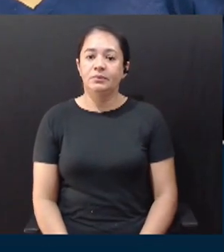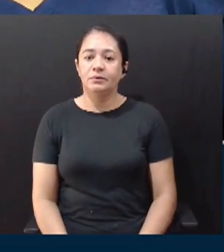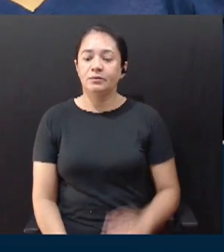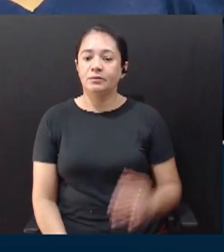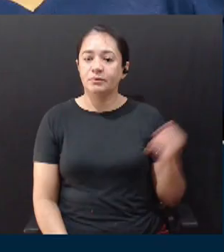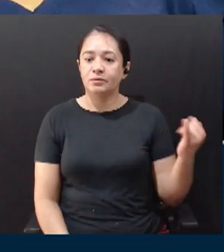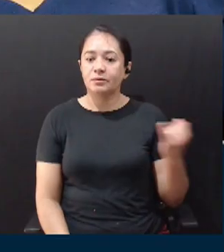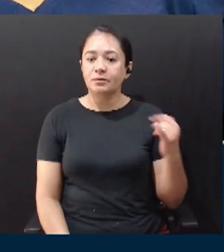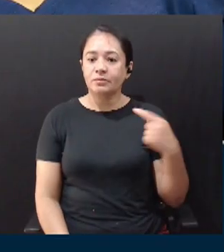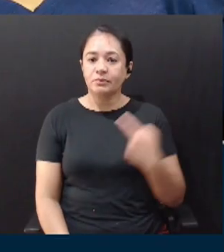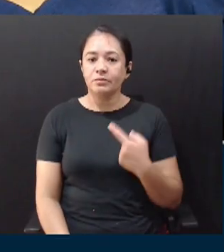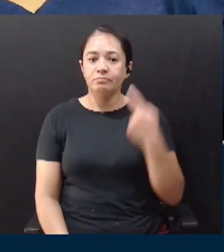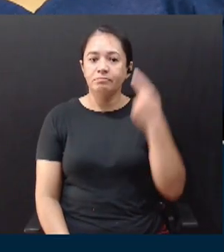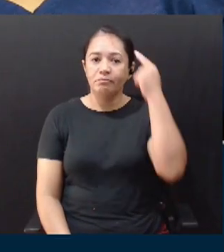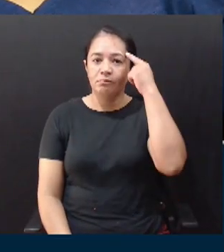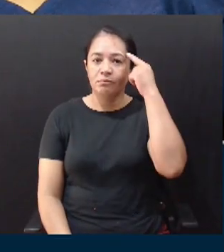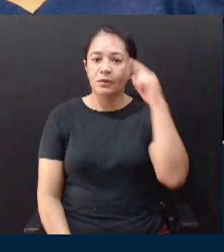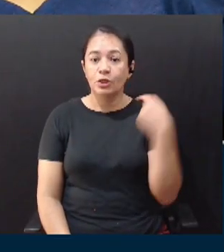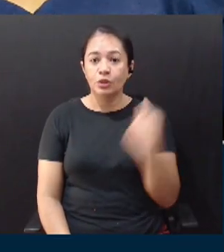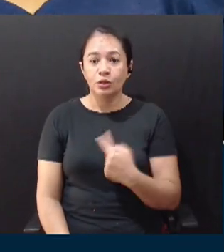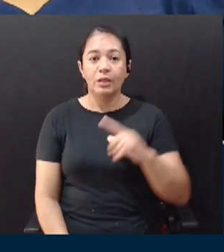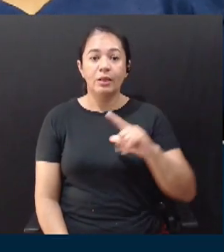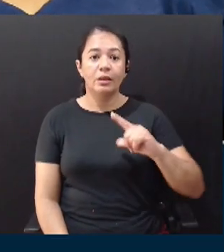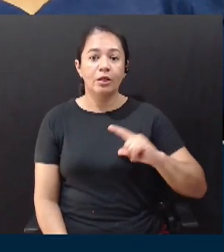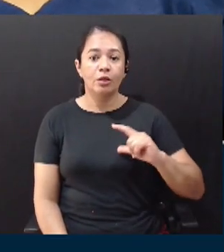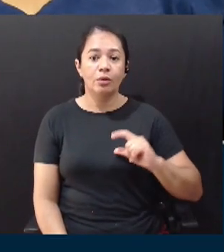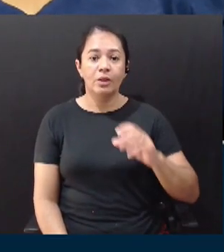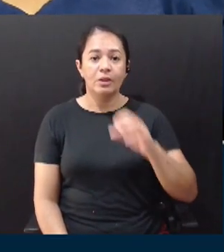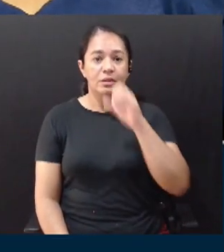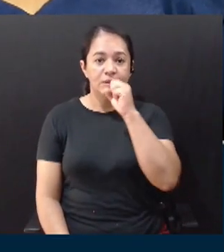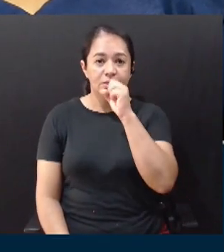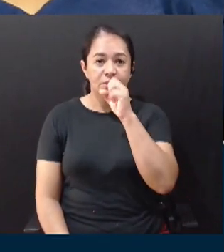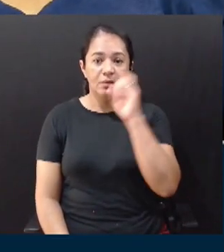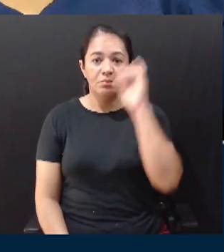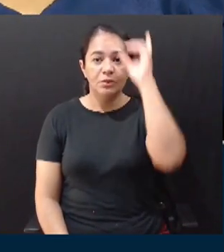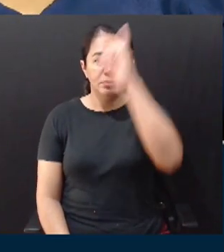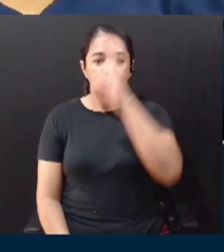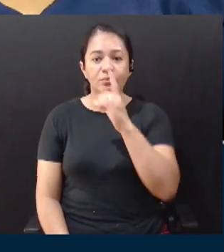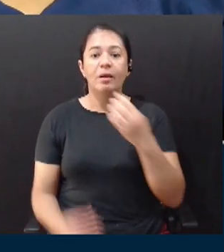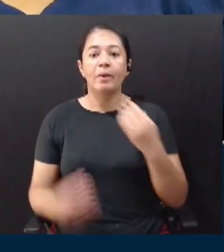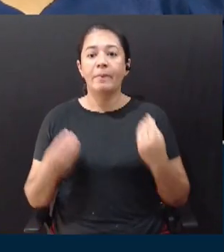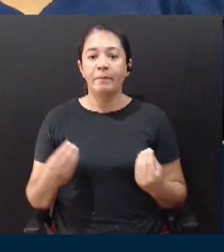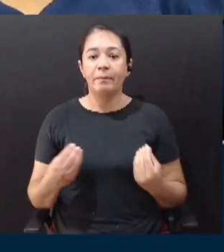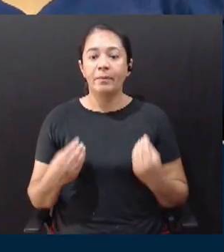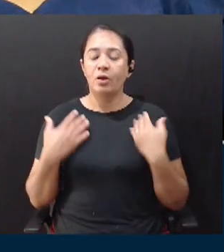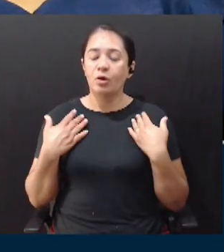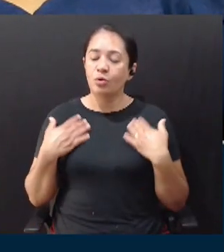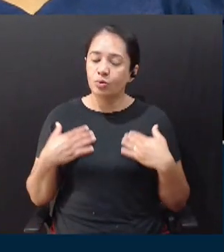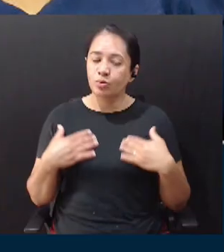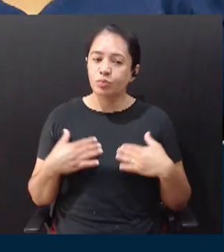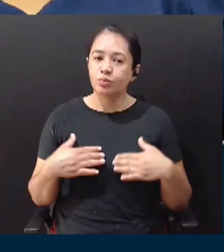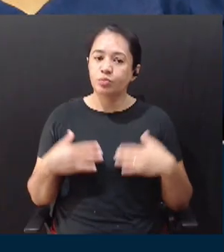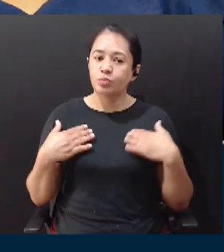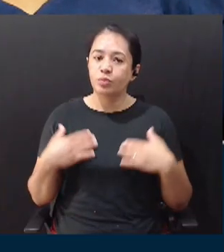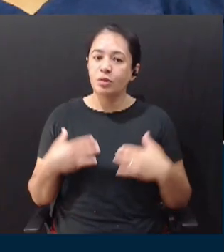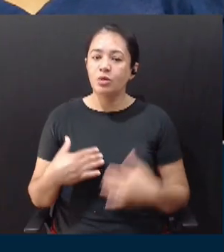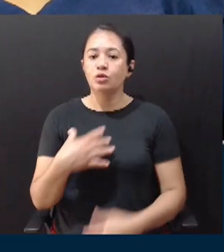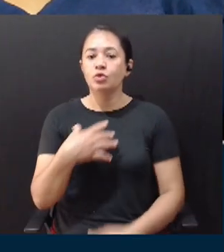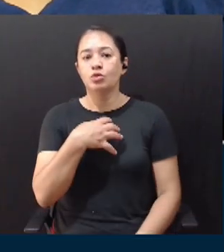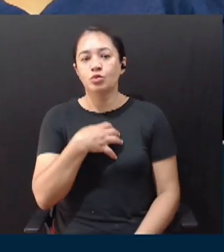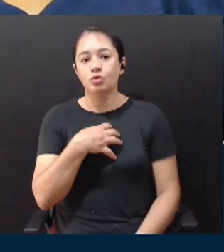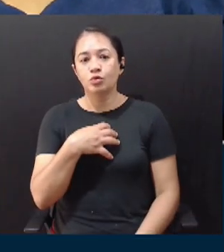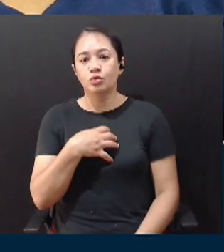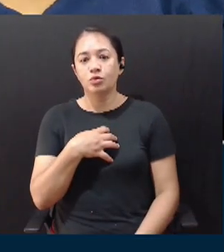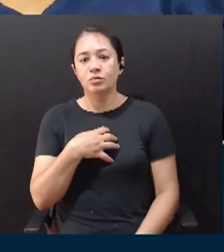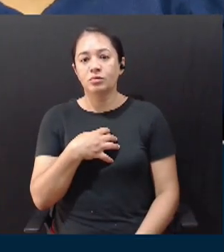que nós temos o sábado e domingo realmente para relaxar, né? De uma forma ou de outra, da forma que